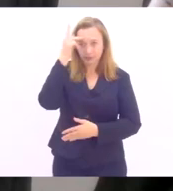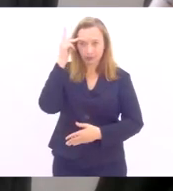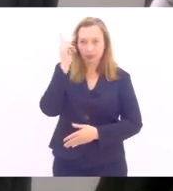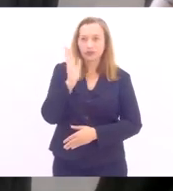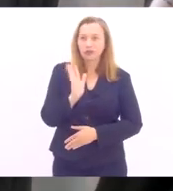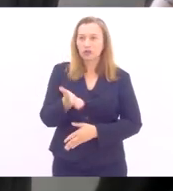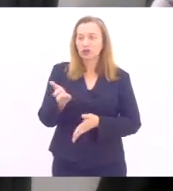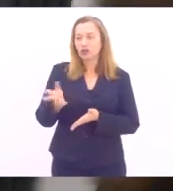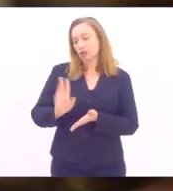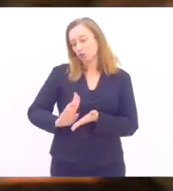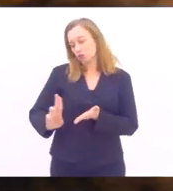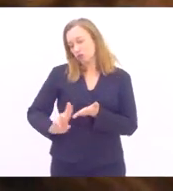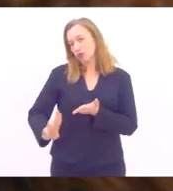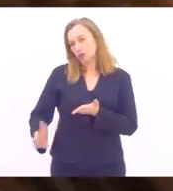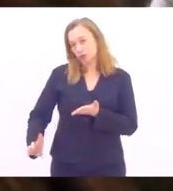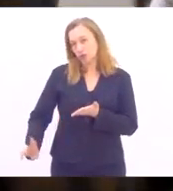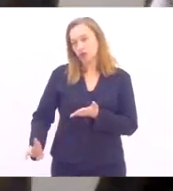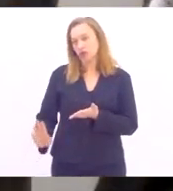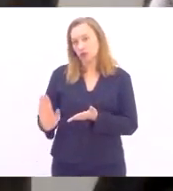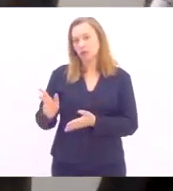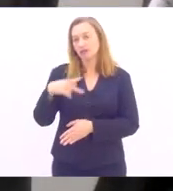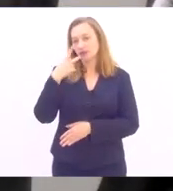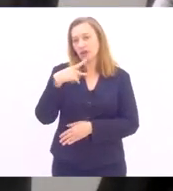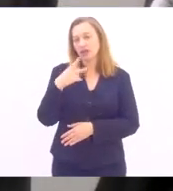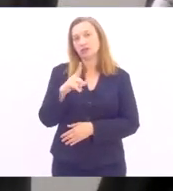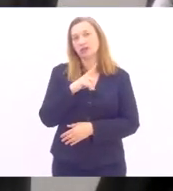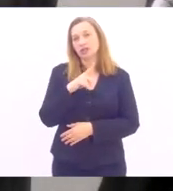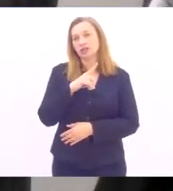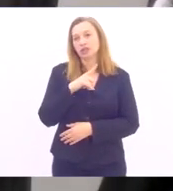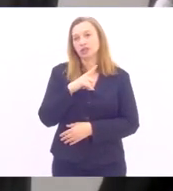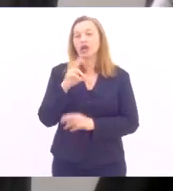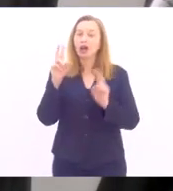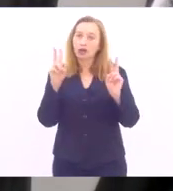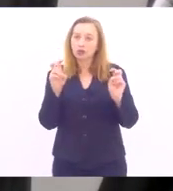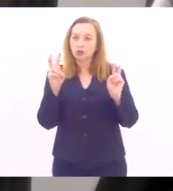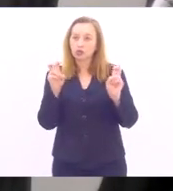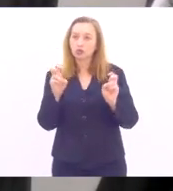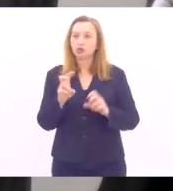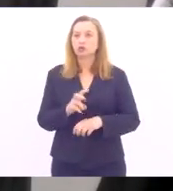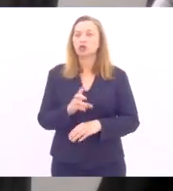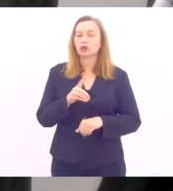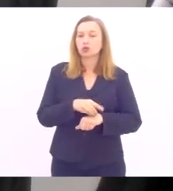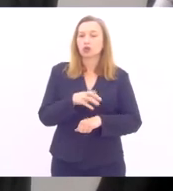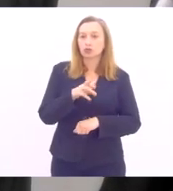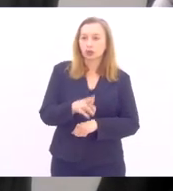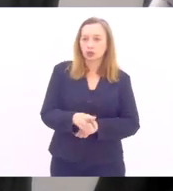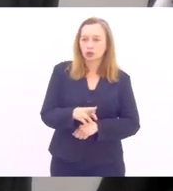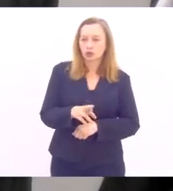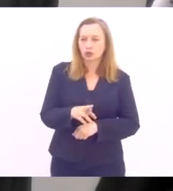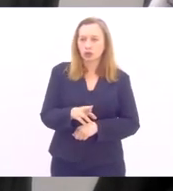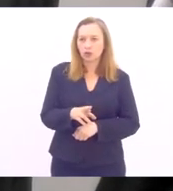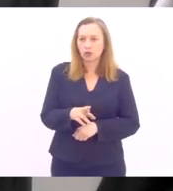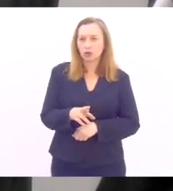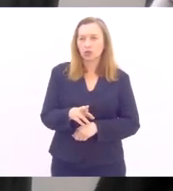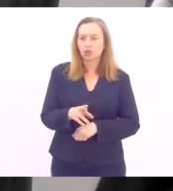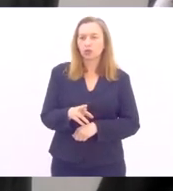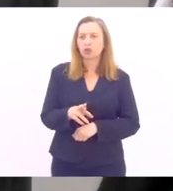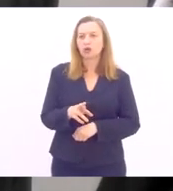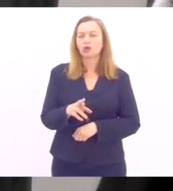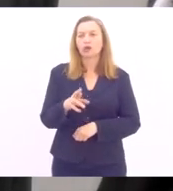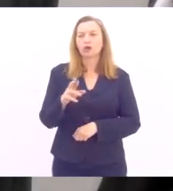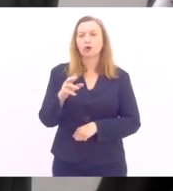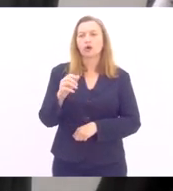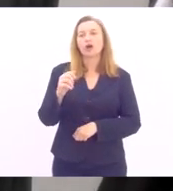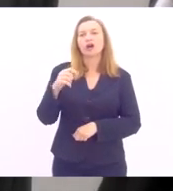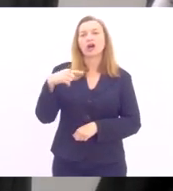se inscreveram para falar, porque tem questões. O doutor Wadir Damuzi, ele é advogado